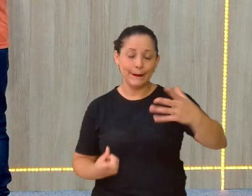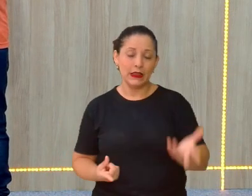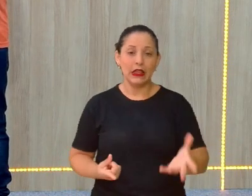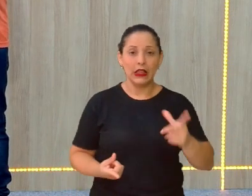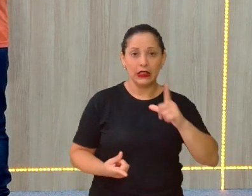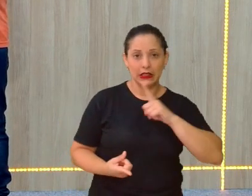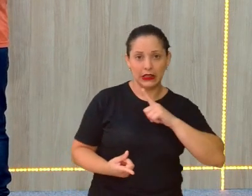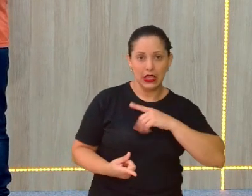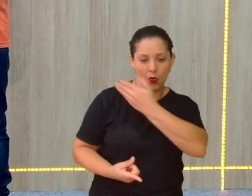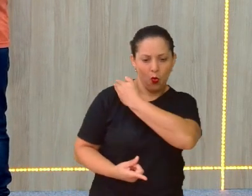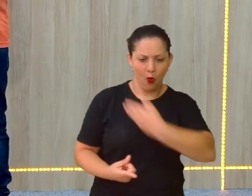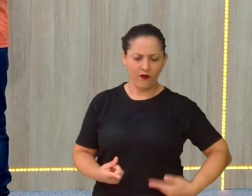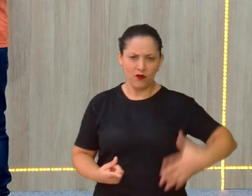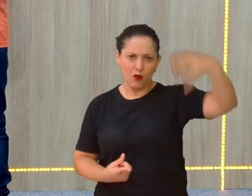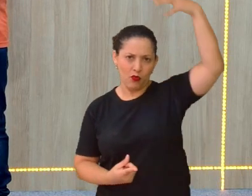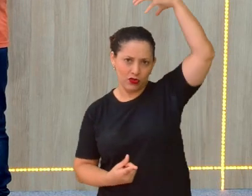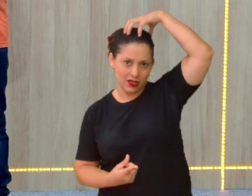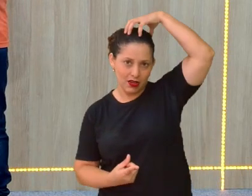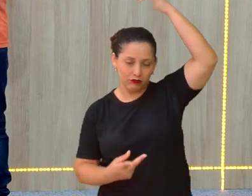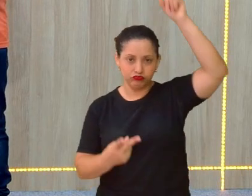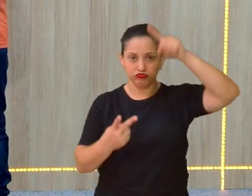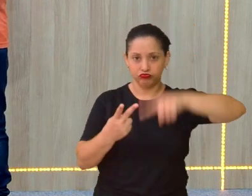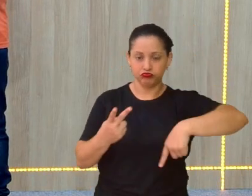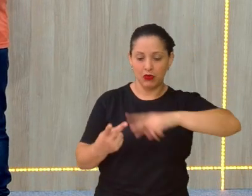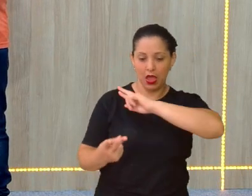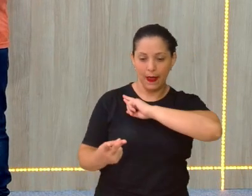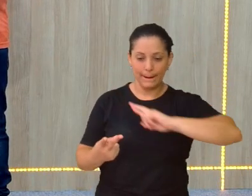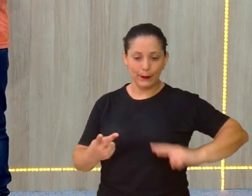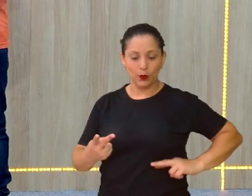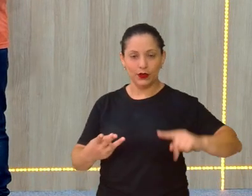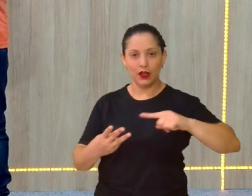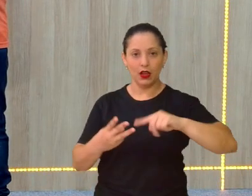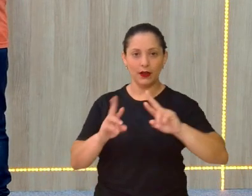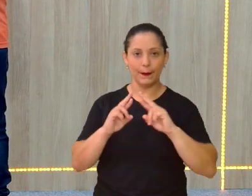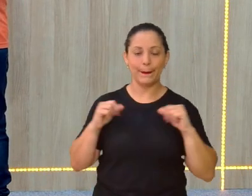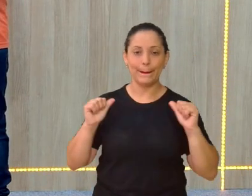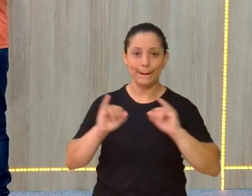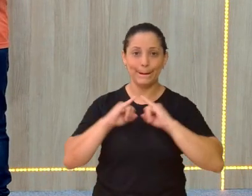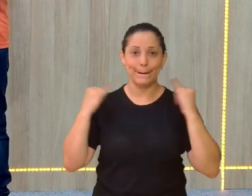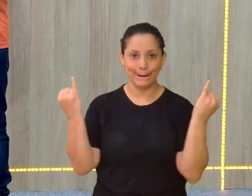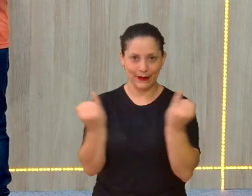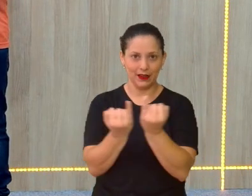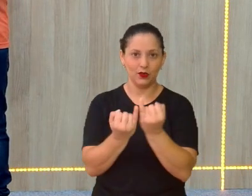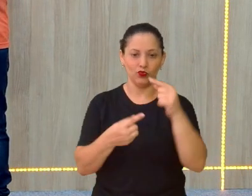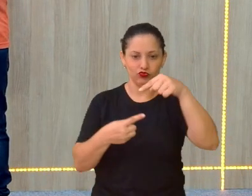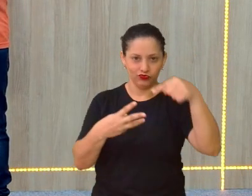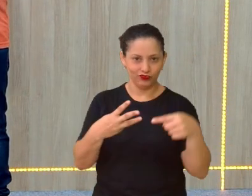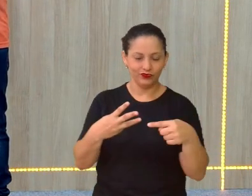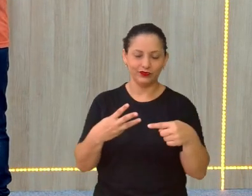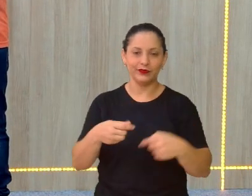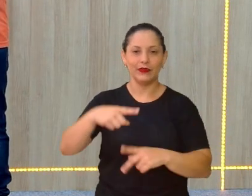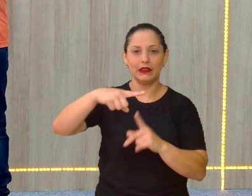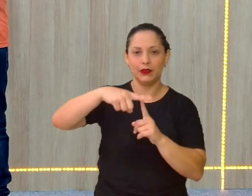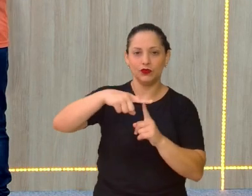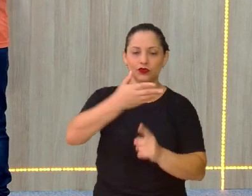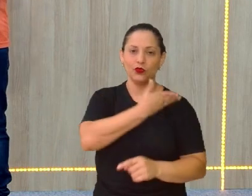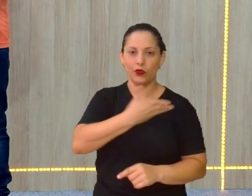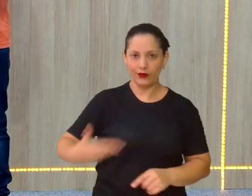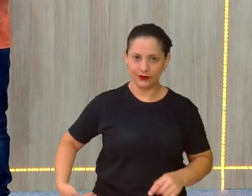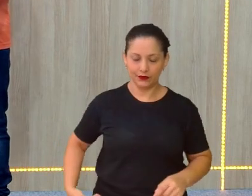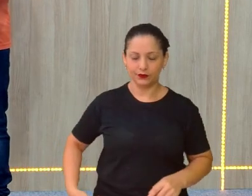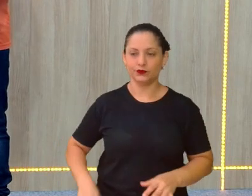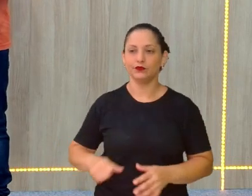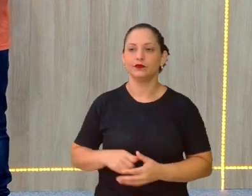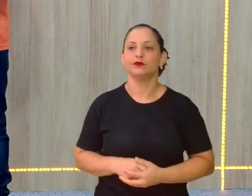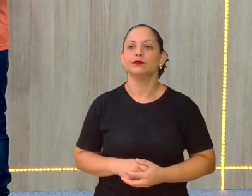império, se utilizando de mão de obra escrava, desenvolvendo, né, também em seu território,